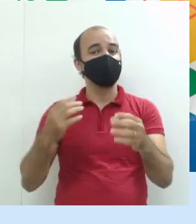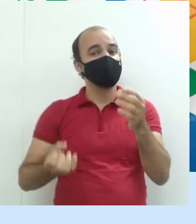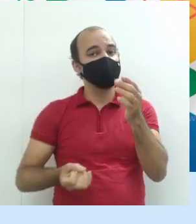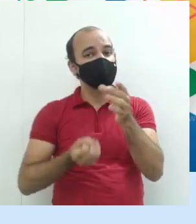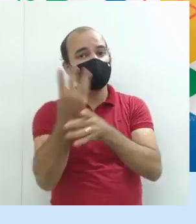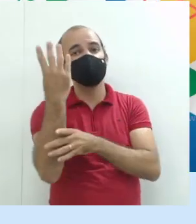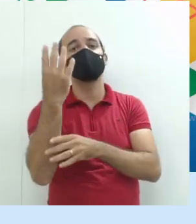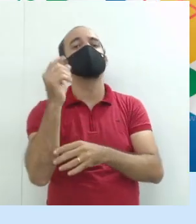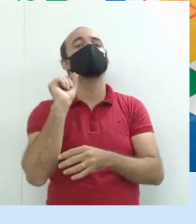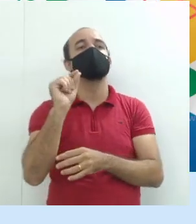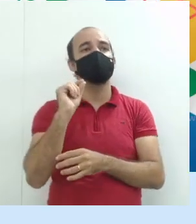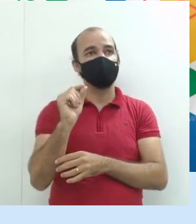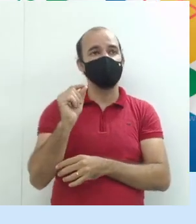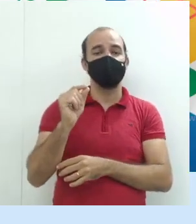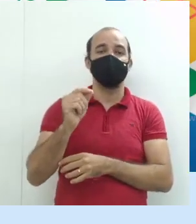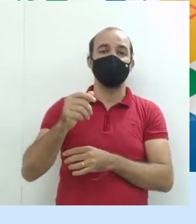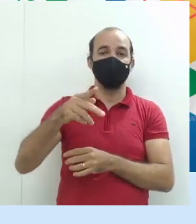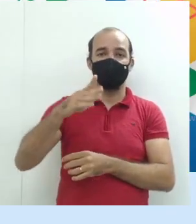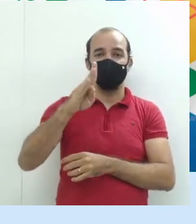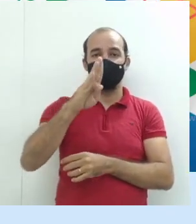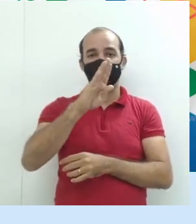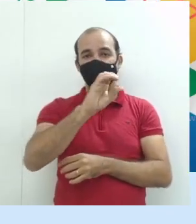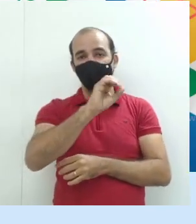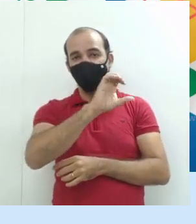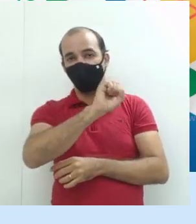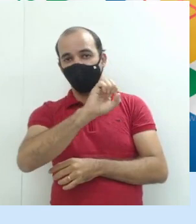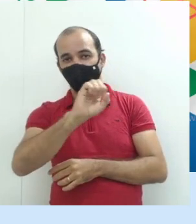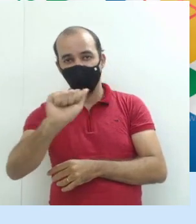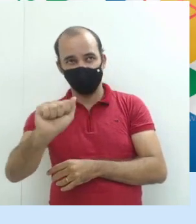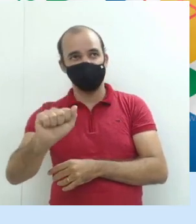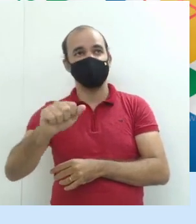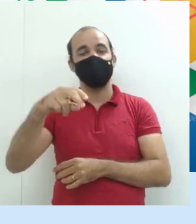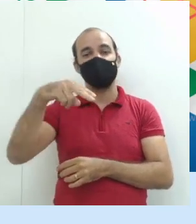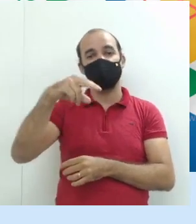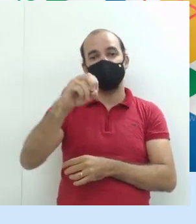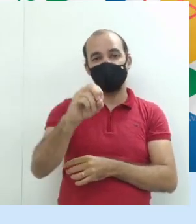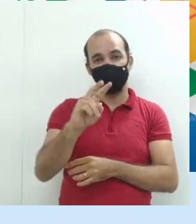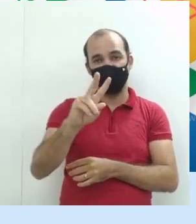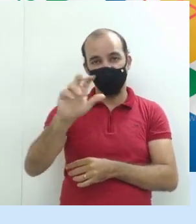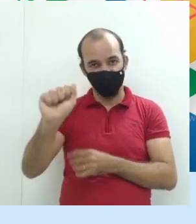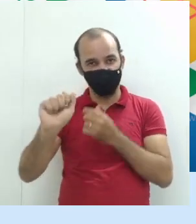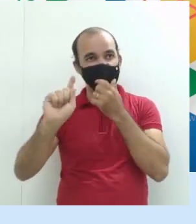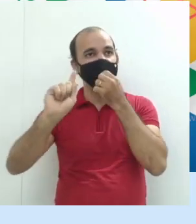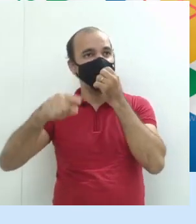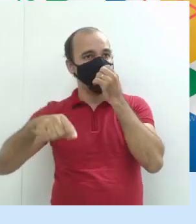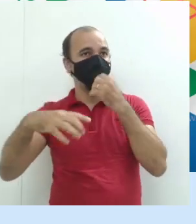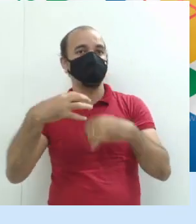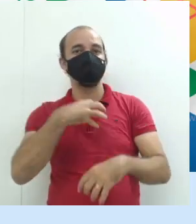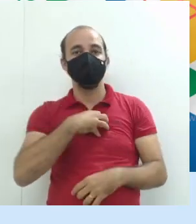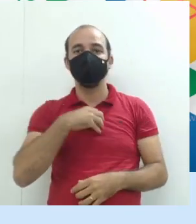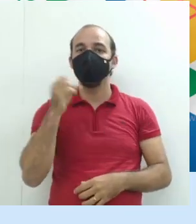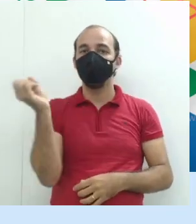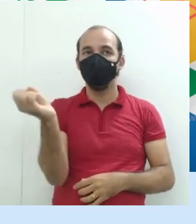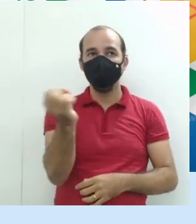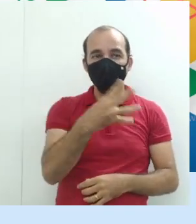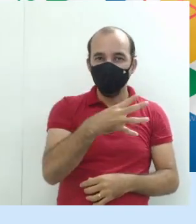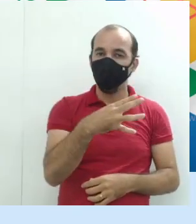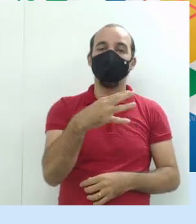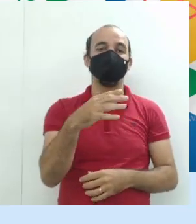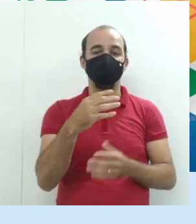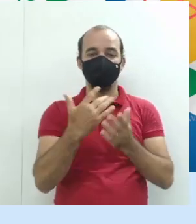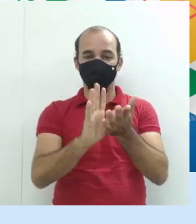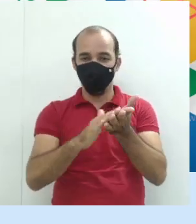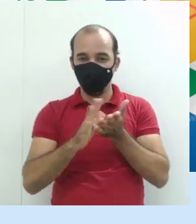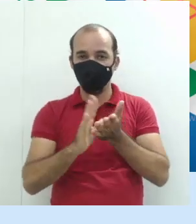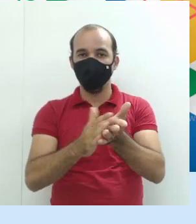Nova, que sugeria, né, uma nova forma de tocar o samba, recebendo influências do jazz. Olha aí o